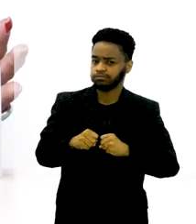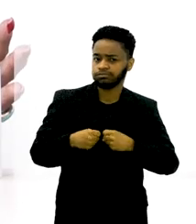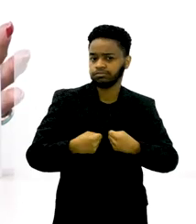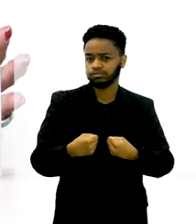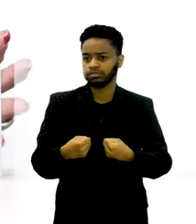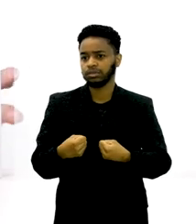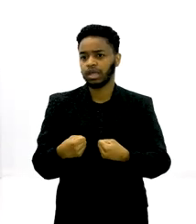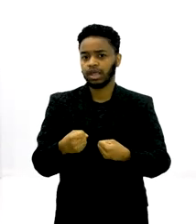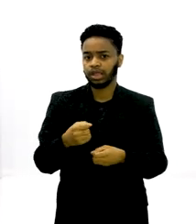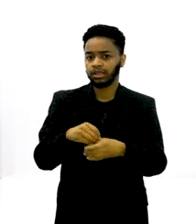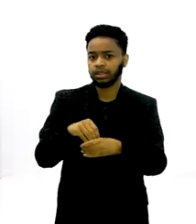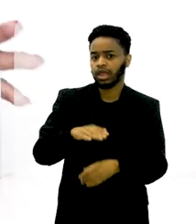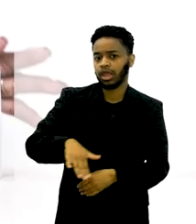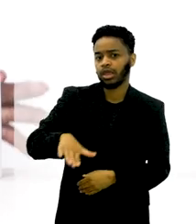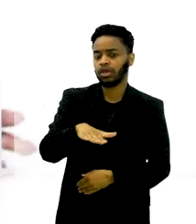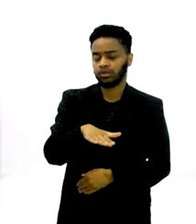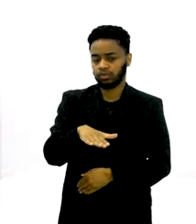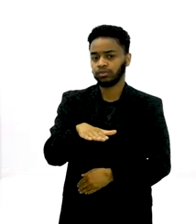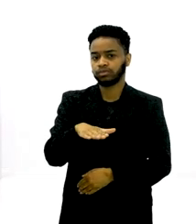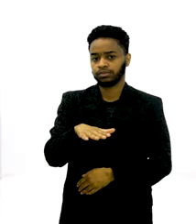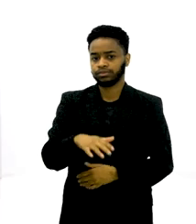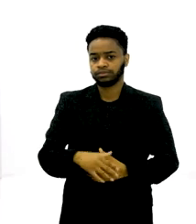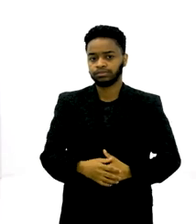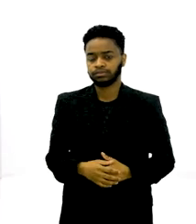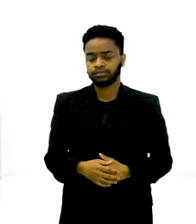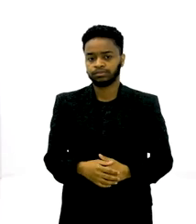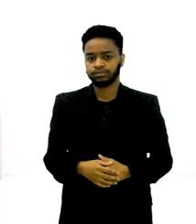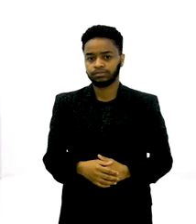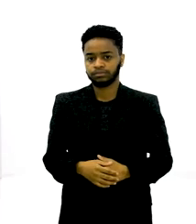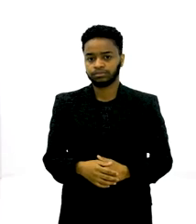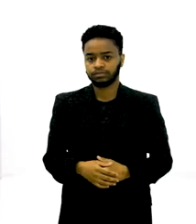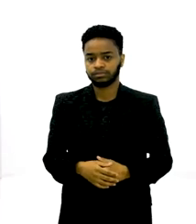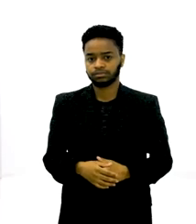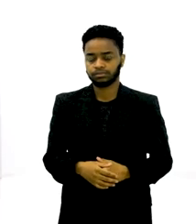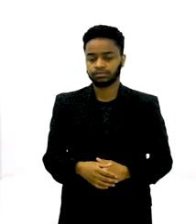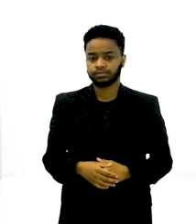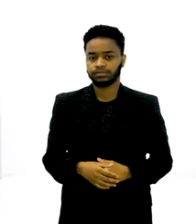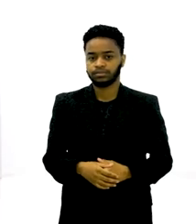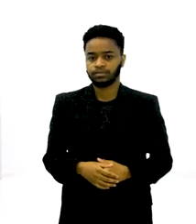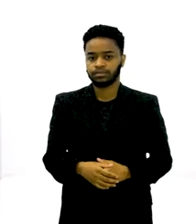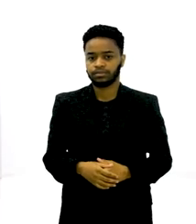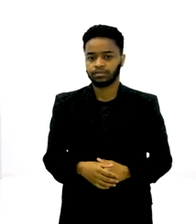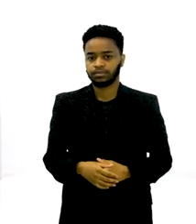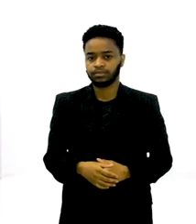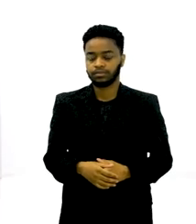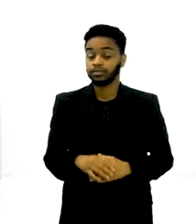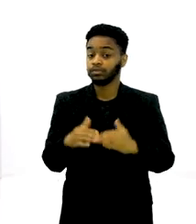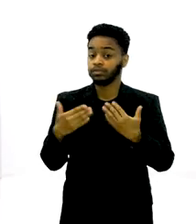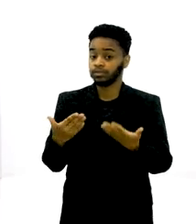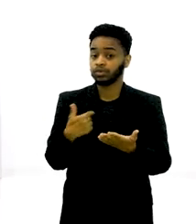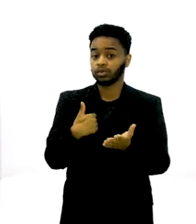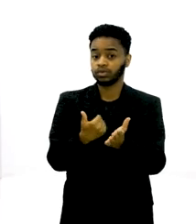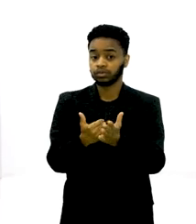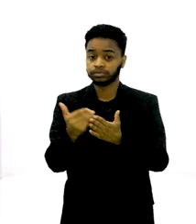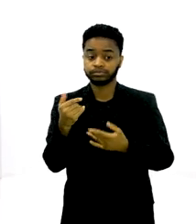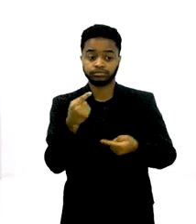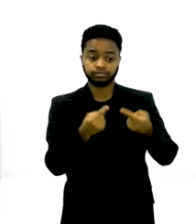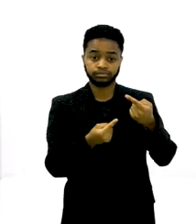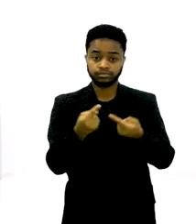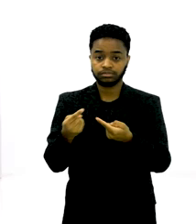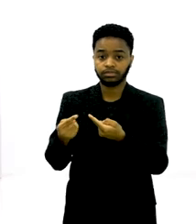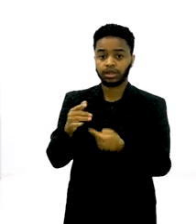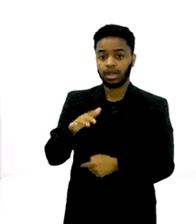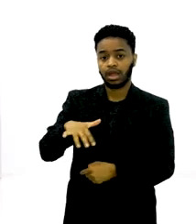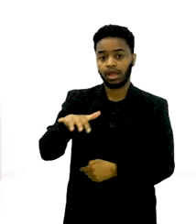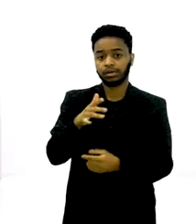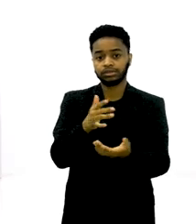né dentro dessa Seara e e nisto eh começa a dialogar com todo